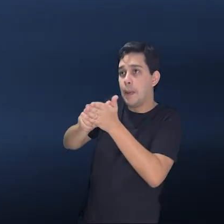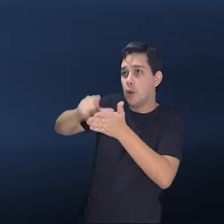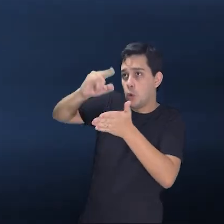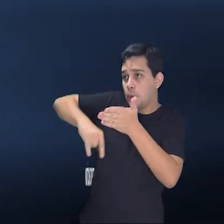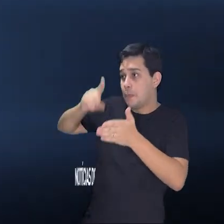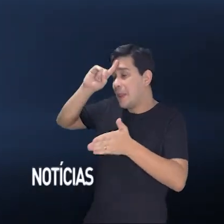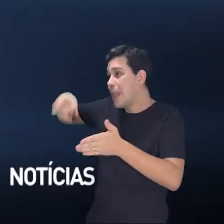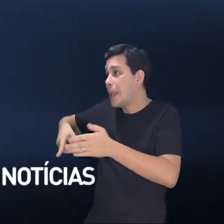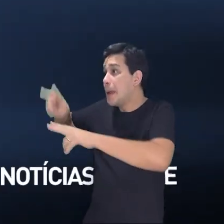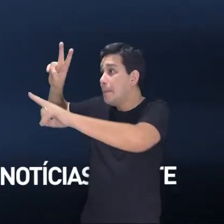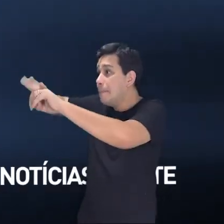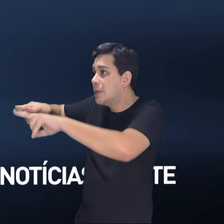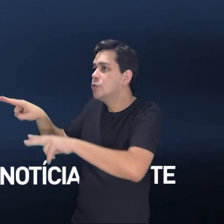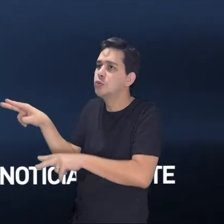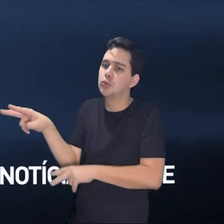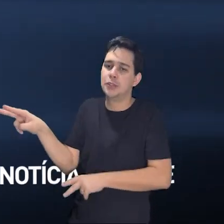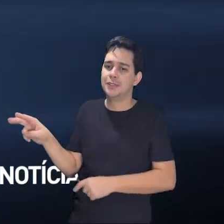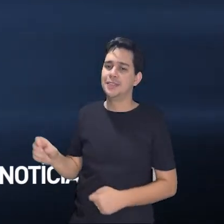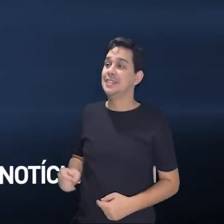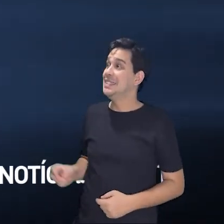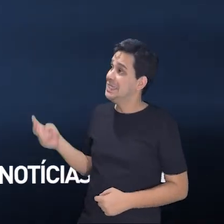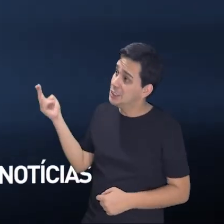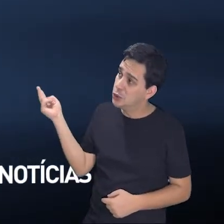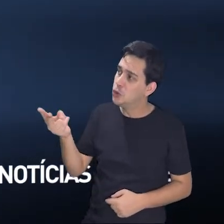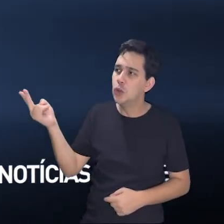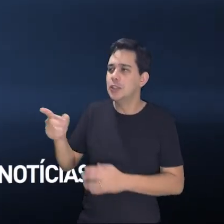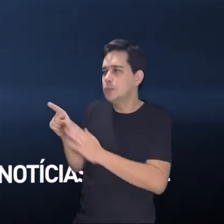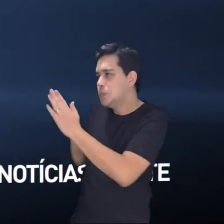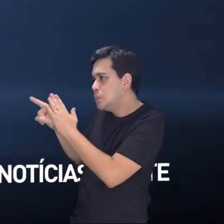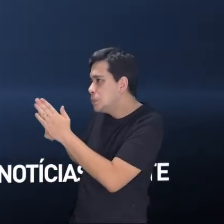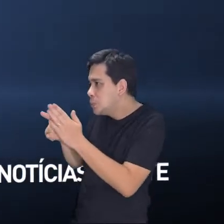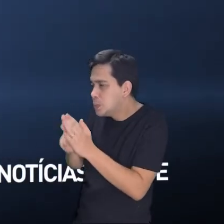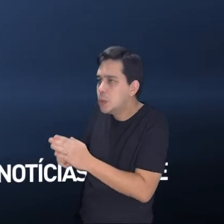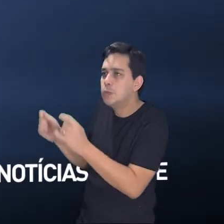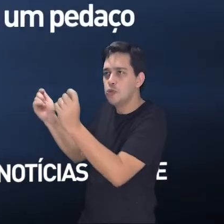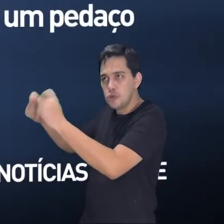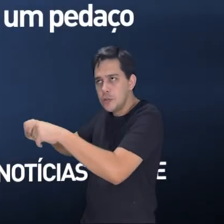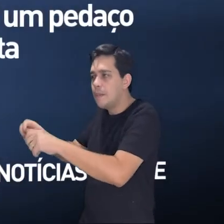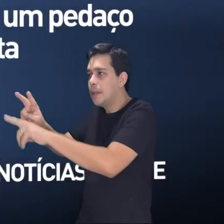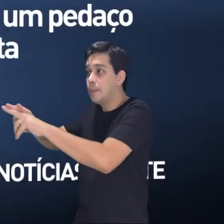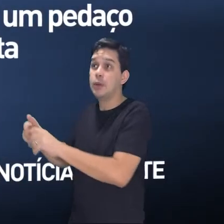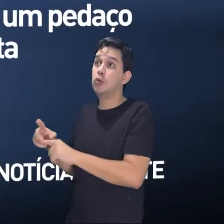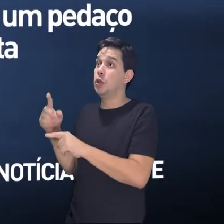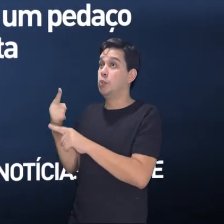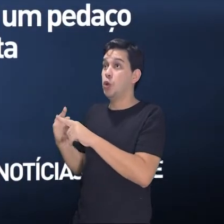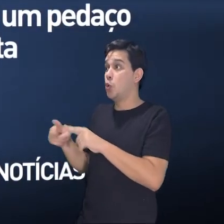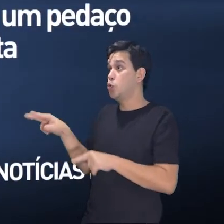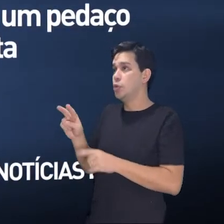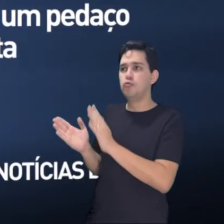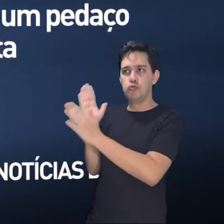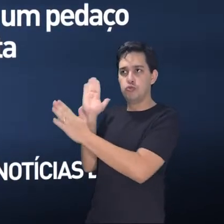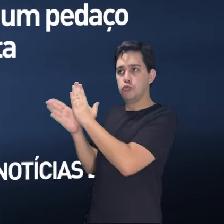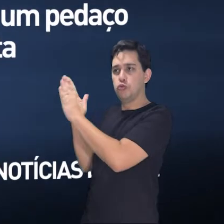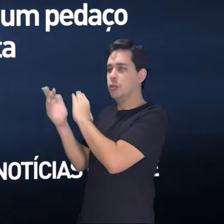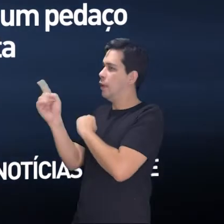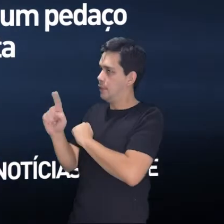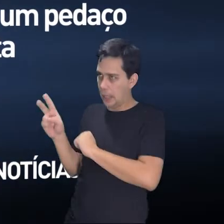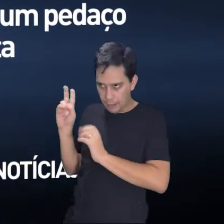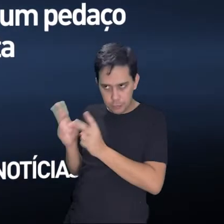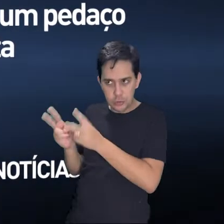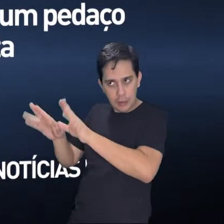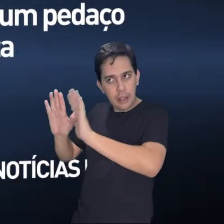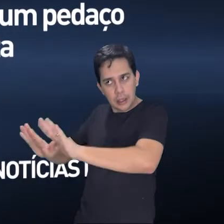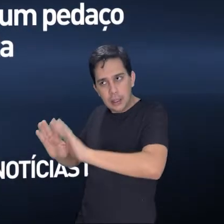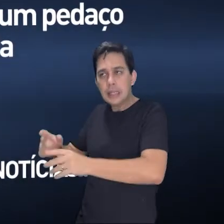dois investigados que ainda estavam aqui em Teresópolis. Em relação a um outro investigado, a gente já tinha